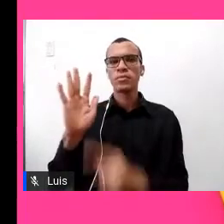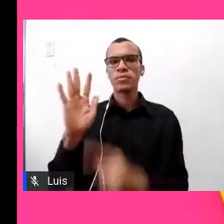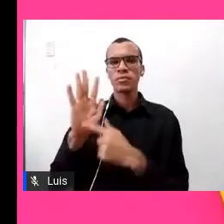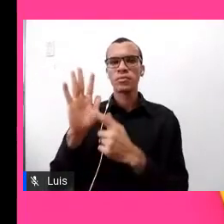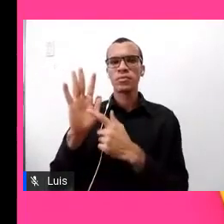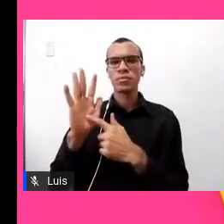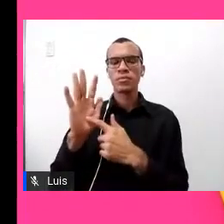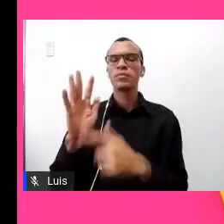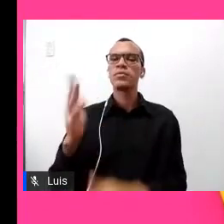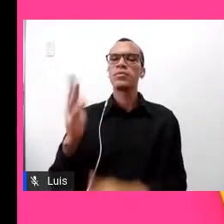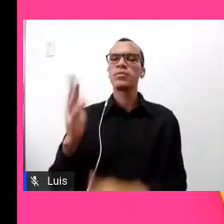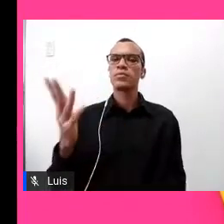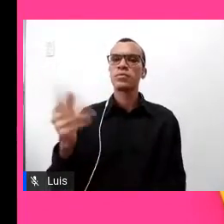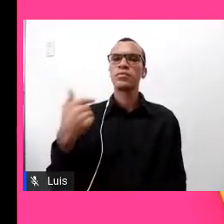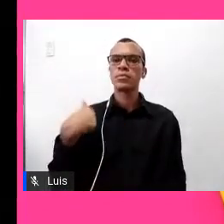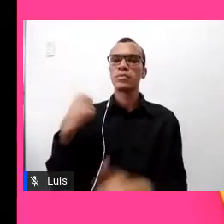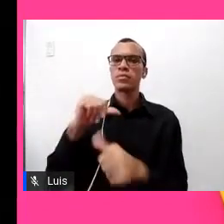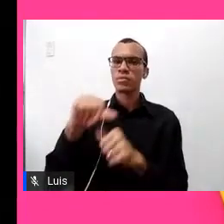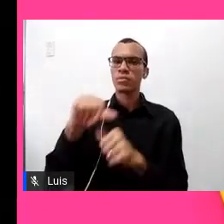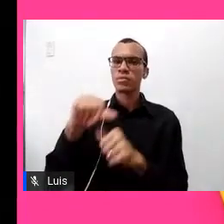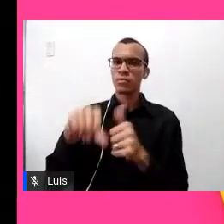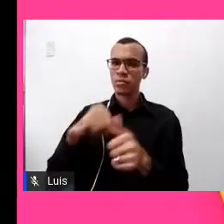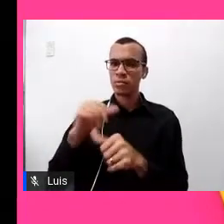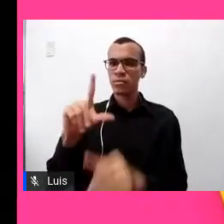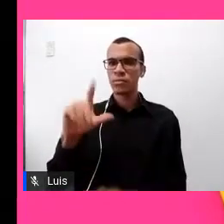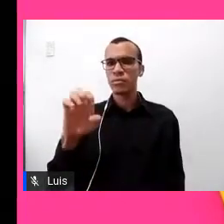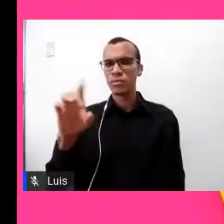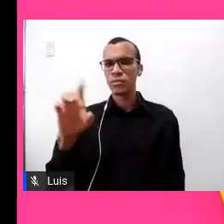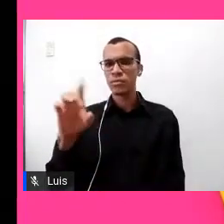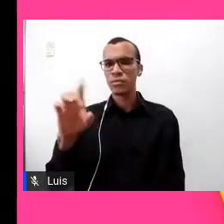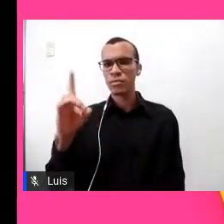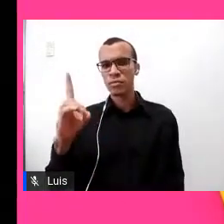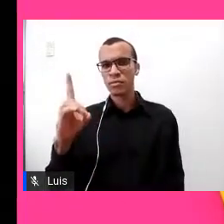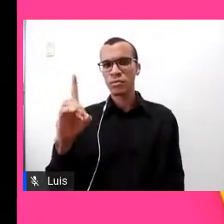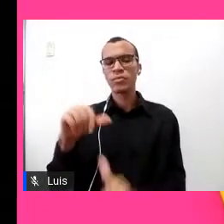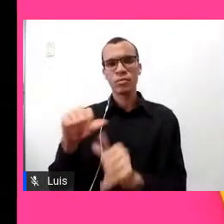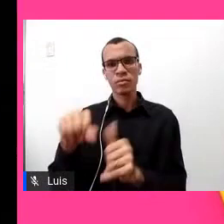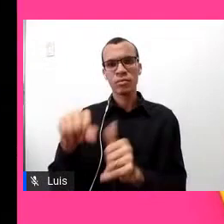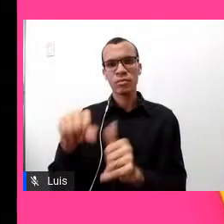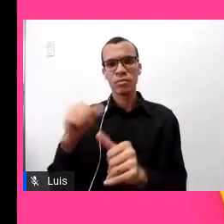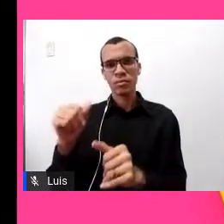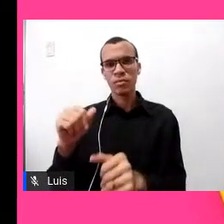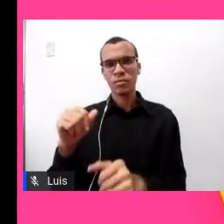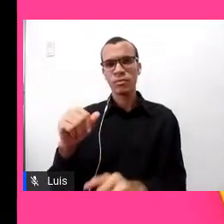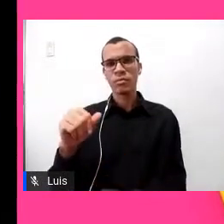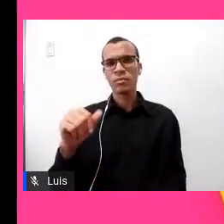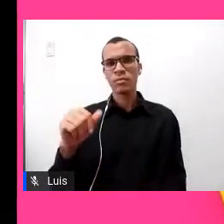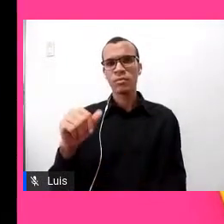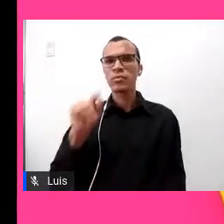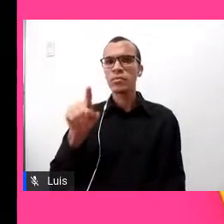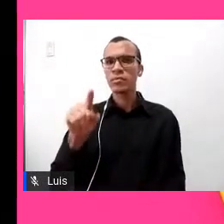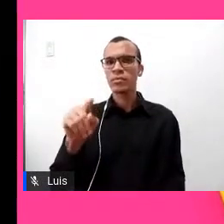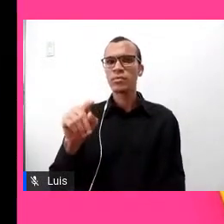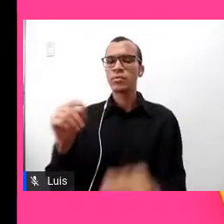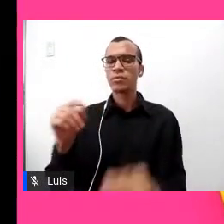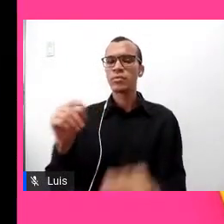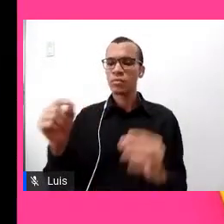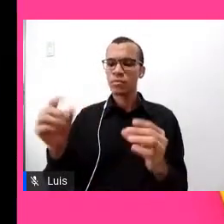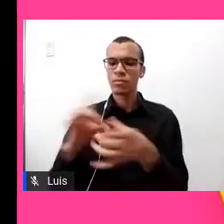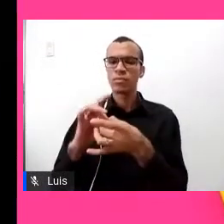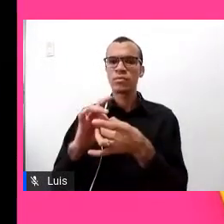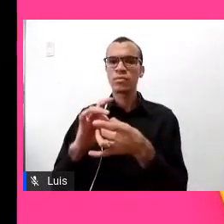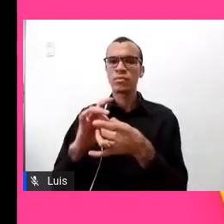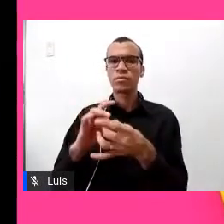eu inverter o LED, trocar a posição das perninhas do LED, e eu ligar, ó, ele não